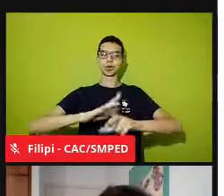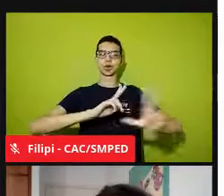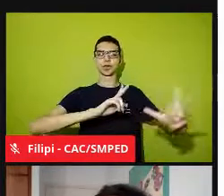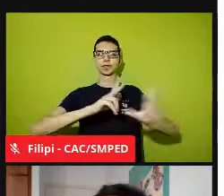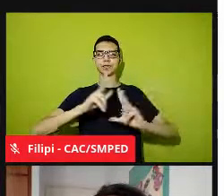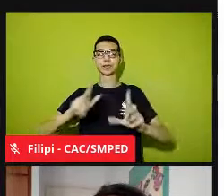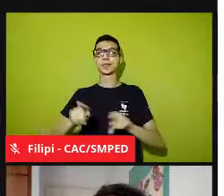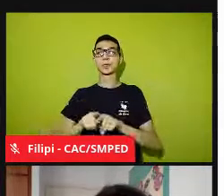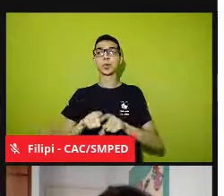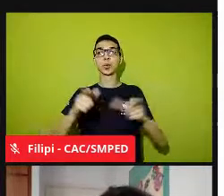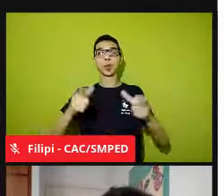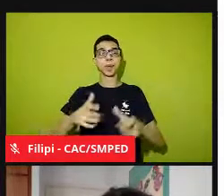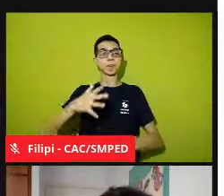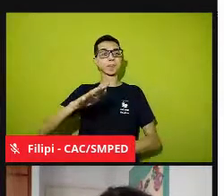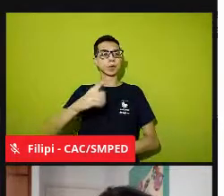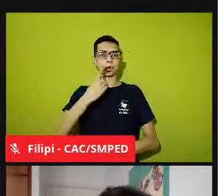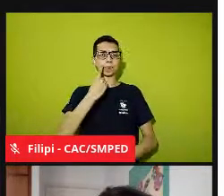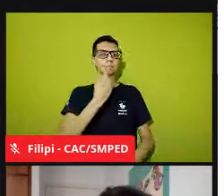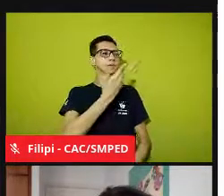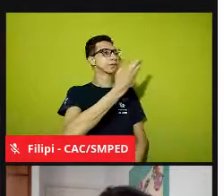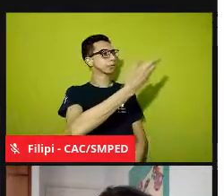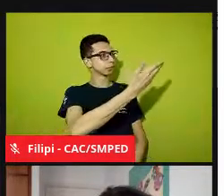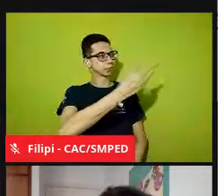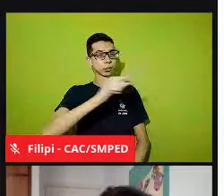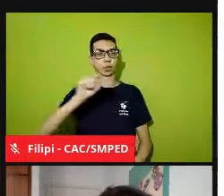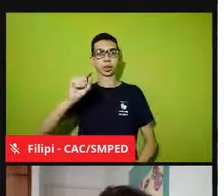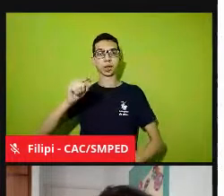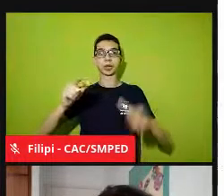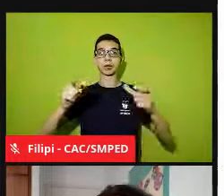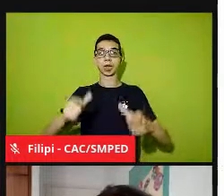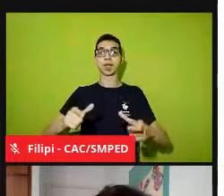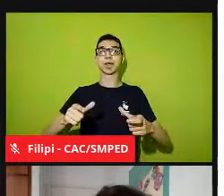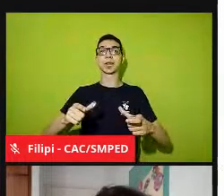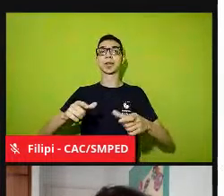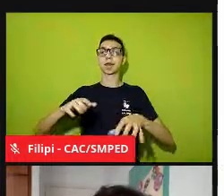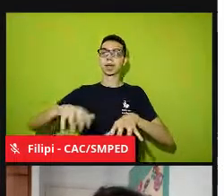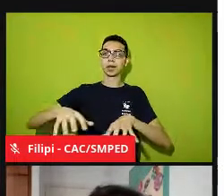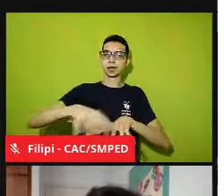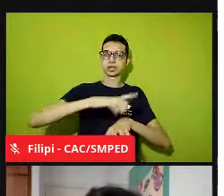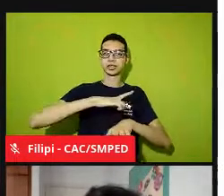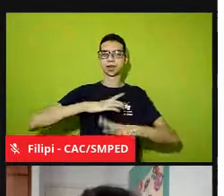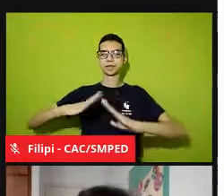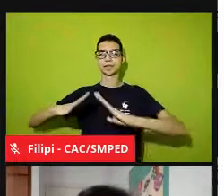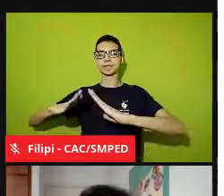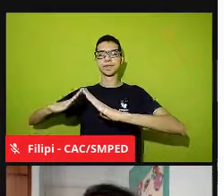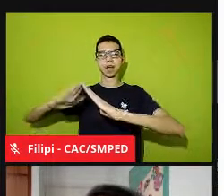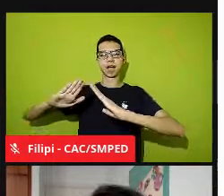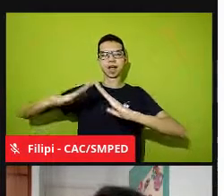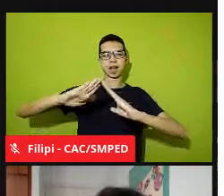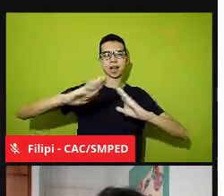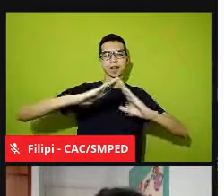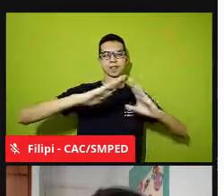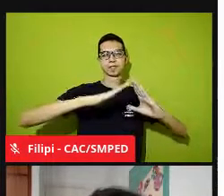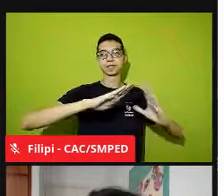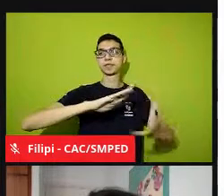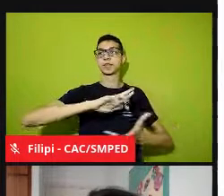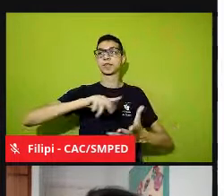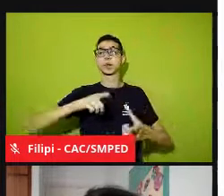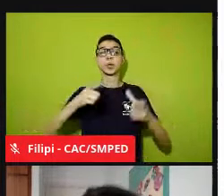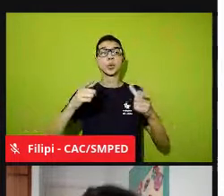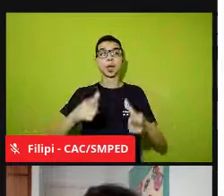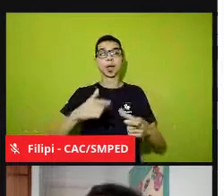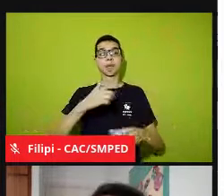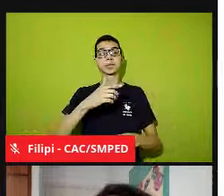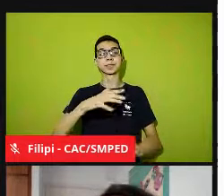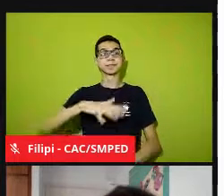desse lugar aqui era isso, é uma região bastante, um conjunto de favelas muito denso, né, com pouquíssimo espaço público,